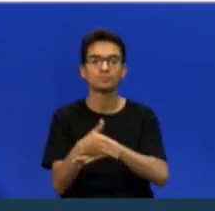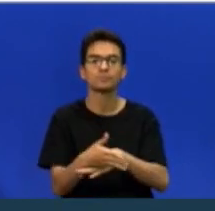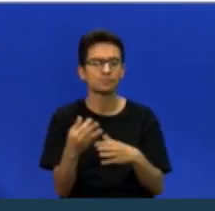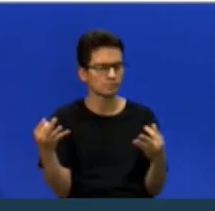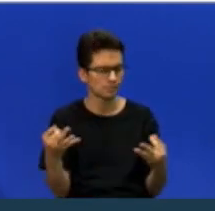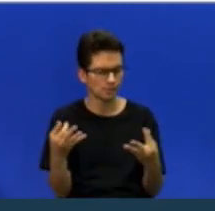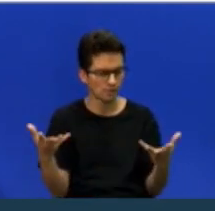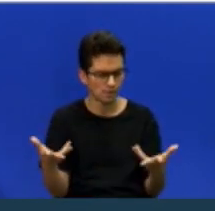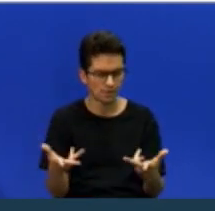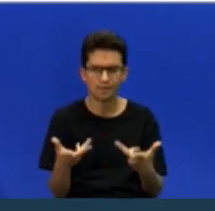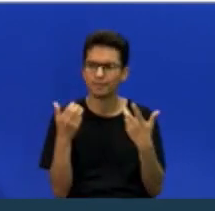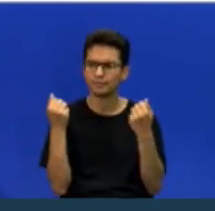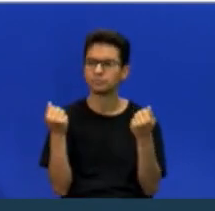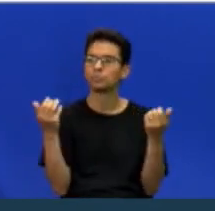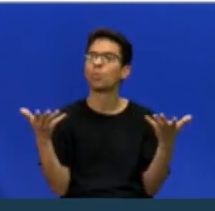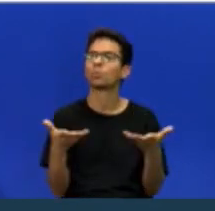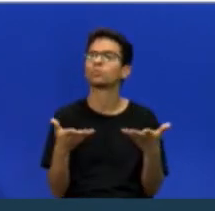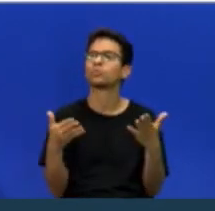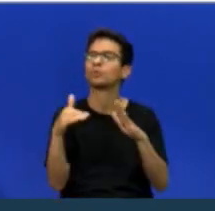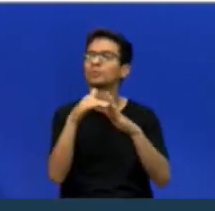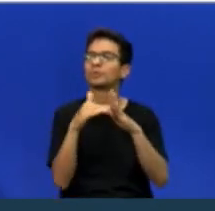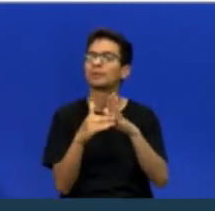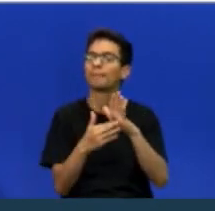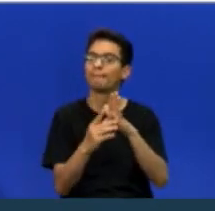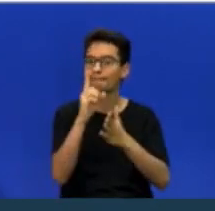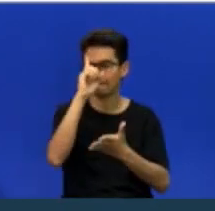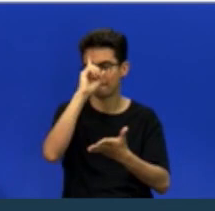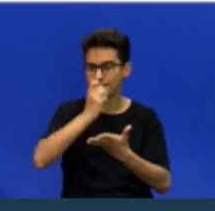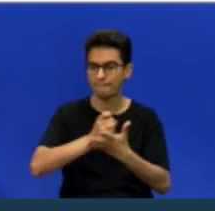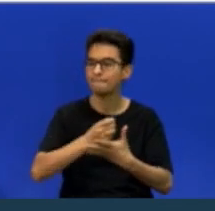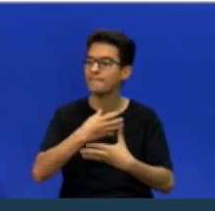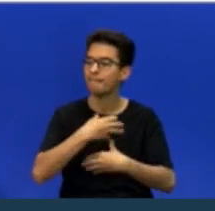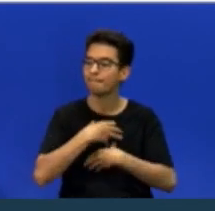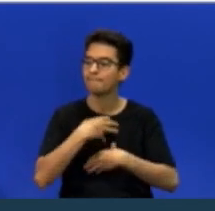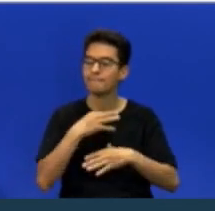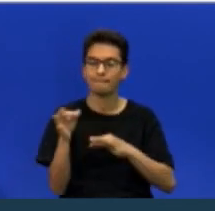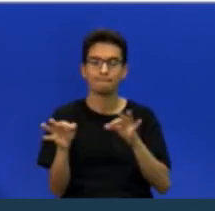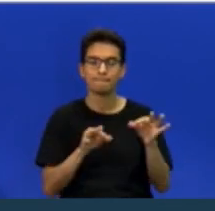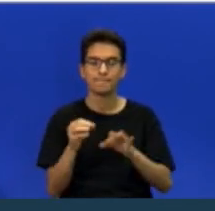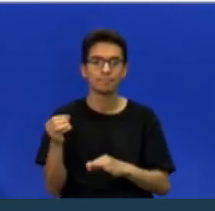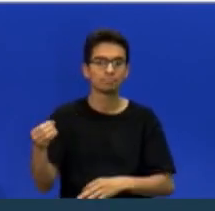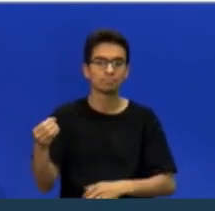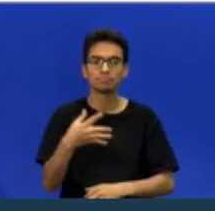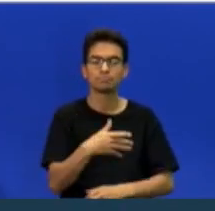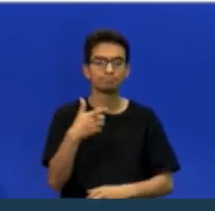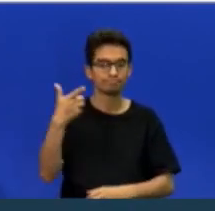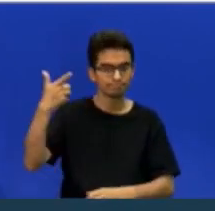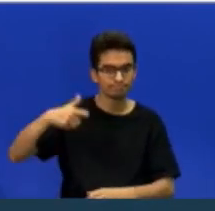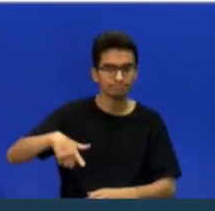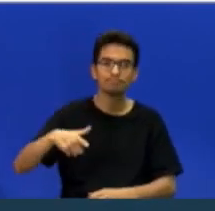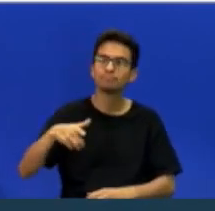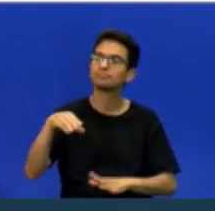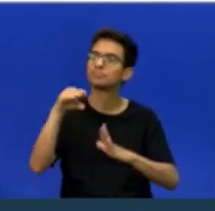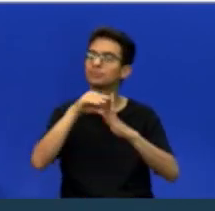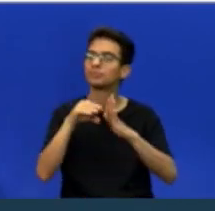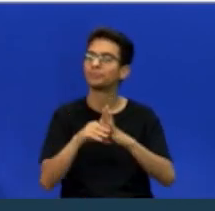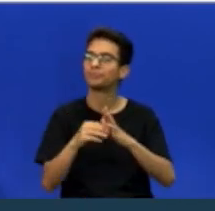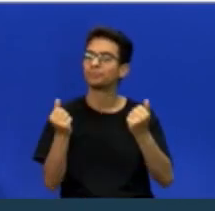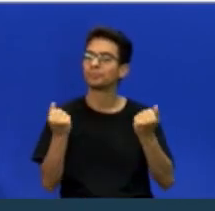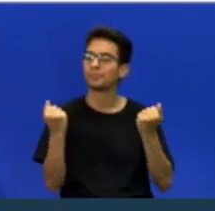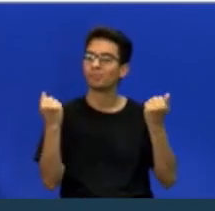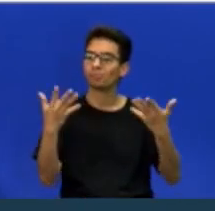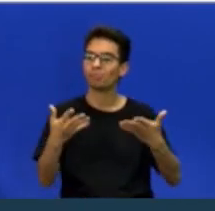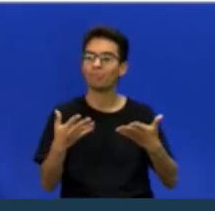notável crescimento e atualmente o programa foi determinado como sendo a forma de reorganizar e de reordenar e fortalecer a